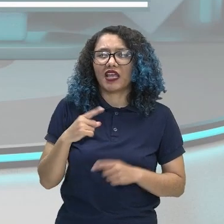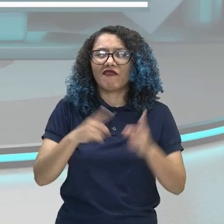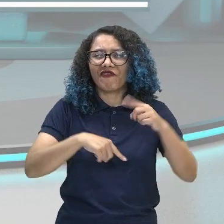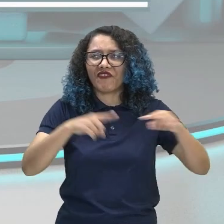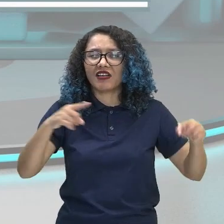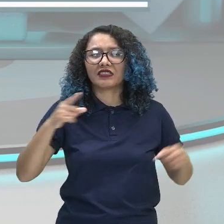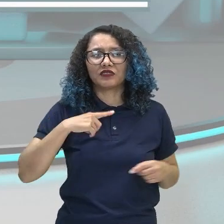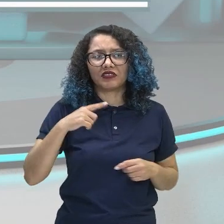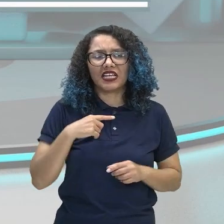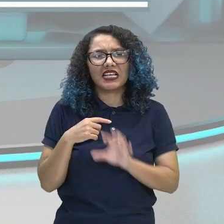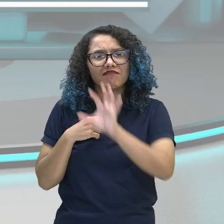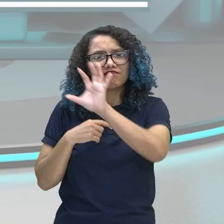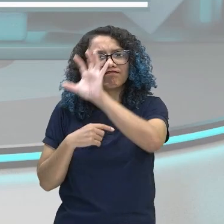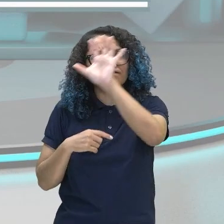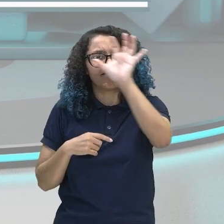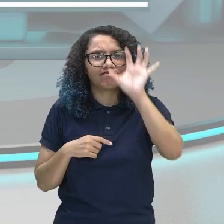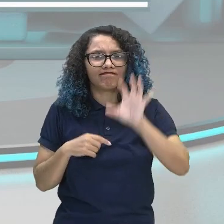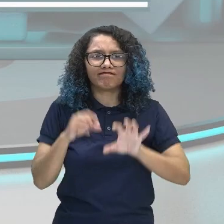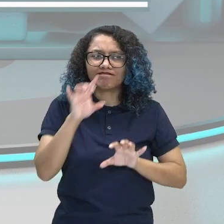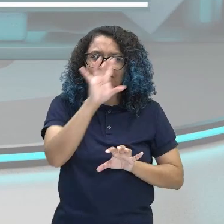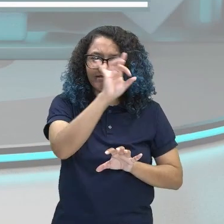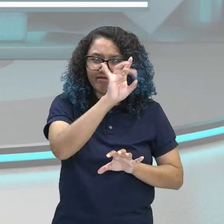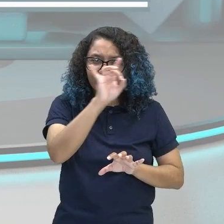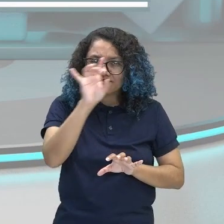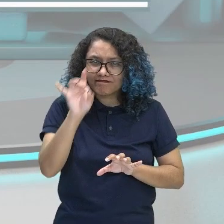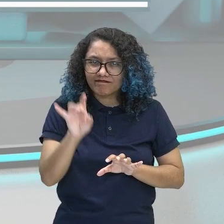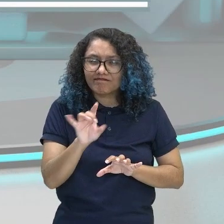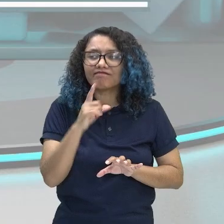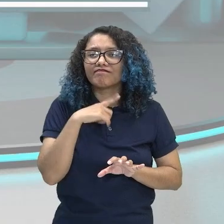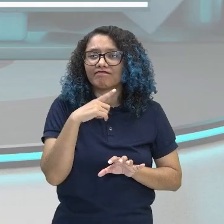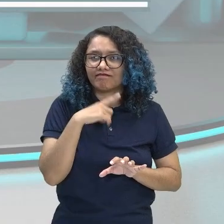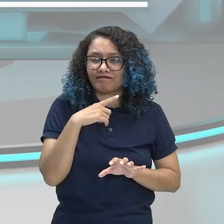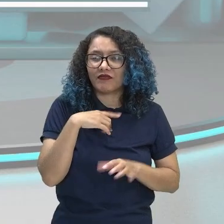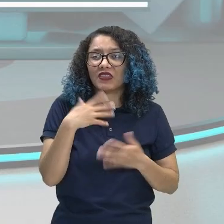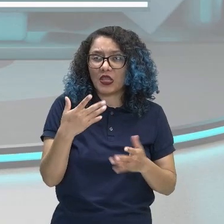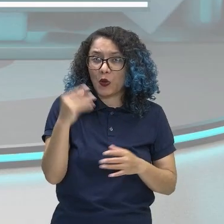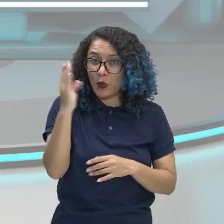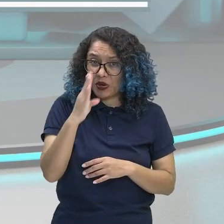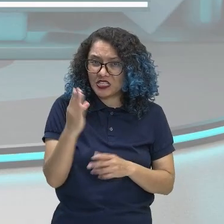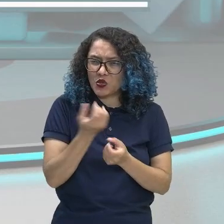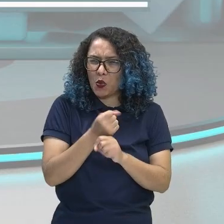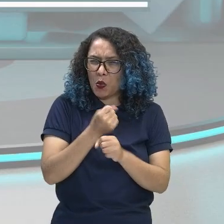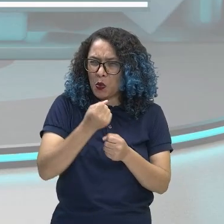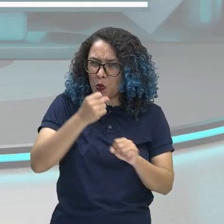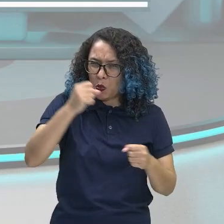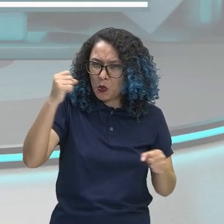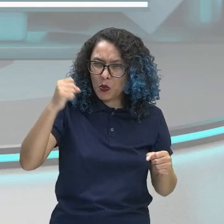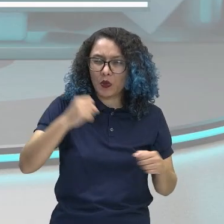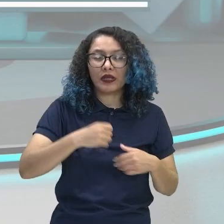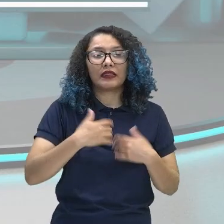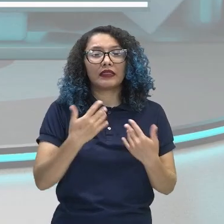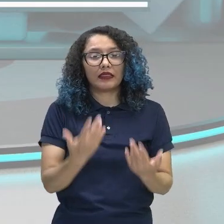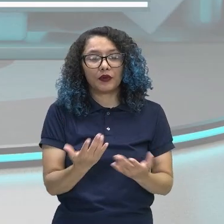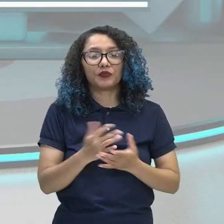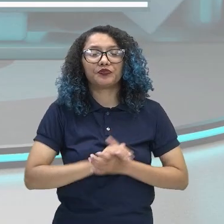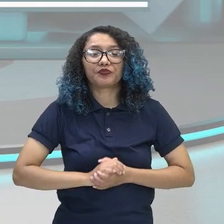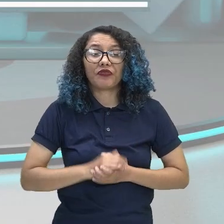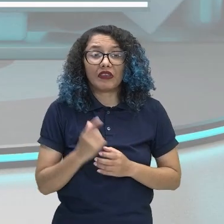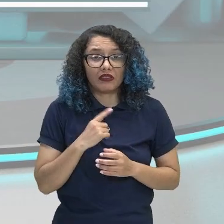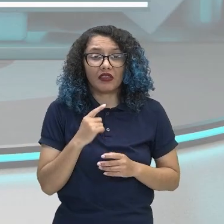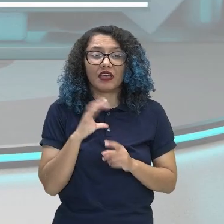em cada região do país. Então, como nosso Brasil é muito grande e as influências dessas